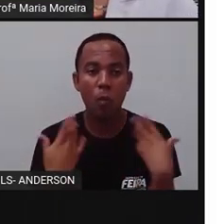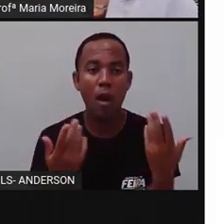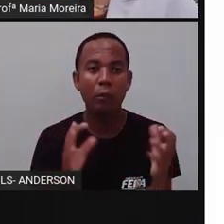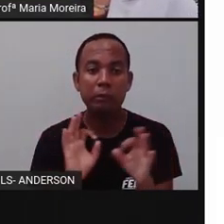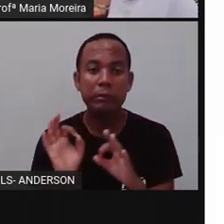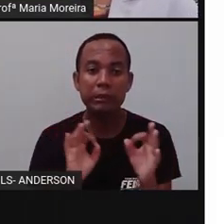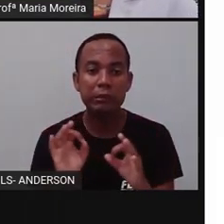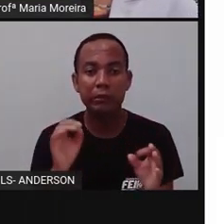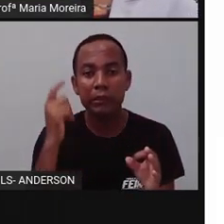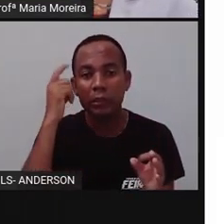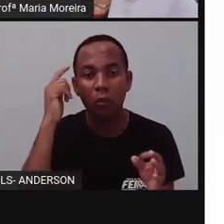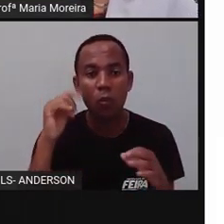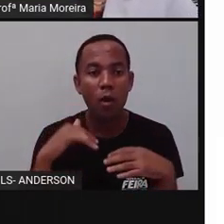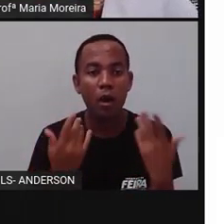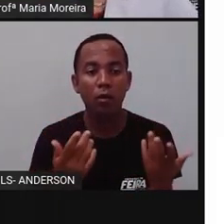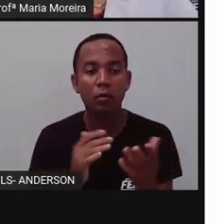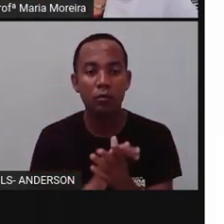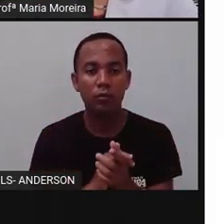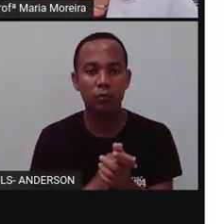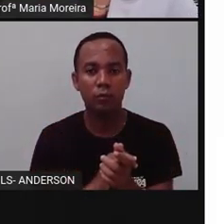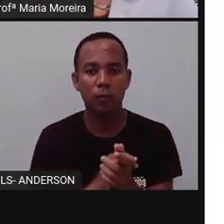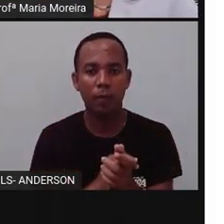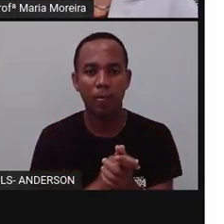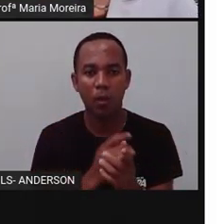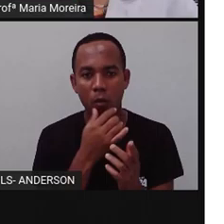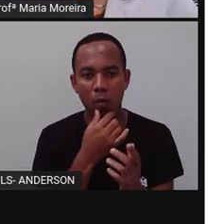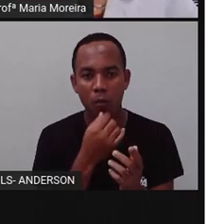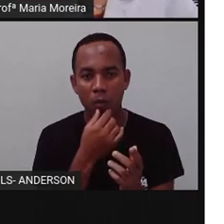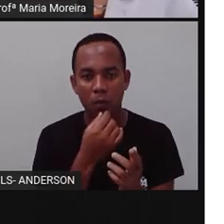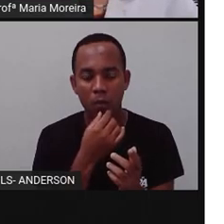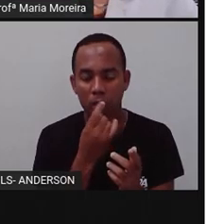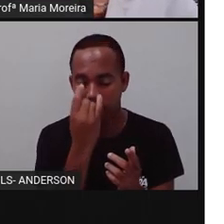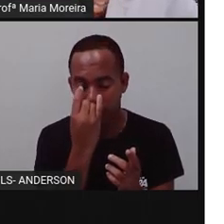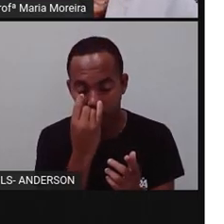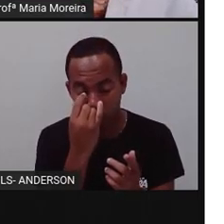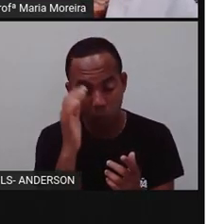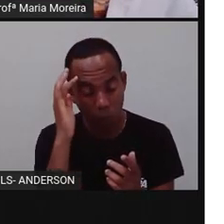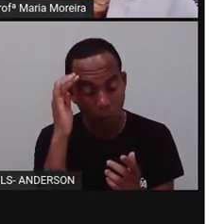né? De Abdu. De Abdu não, desculpa, do ceguinho, na verdade, para Abdu.